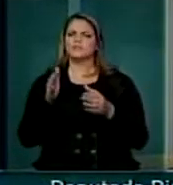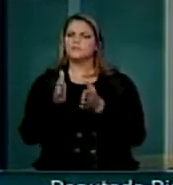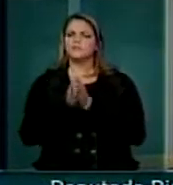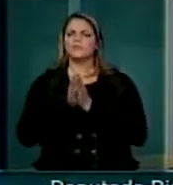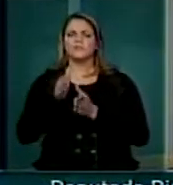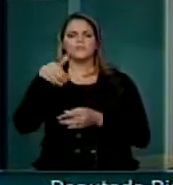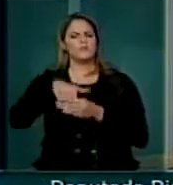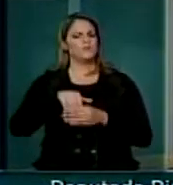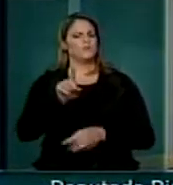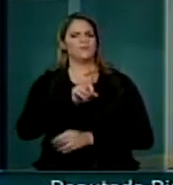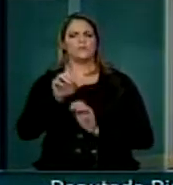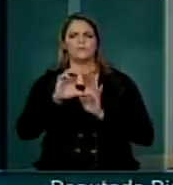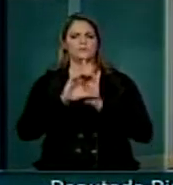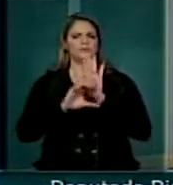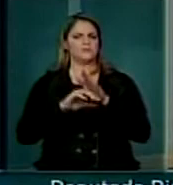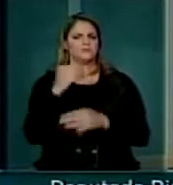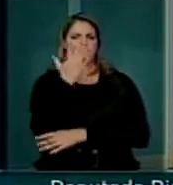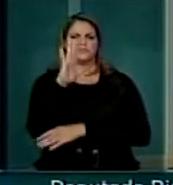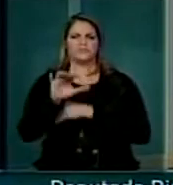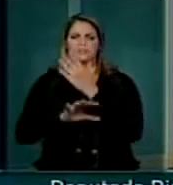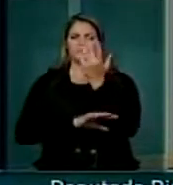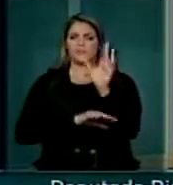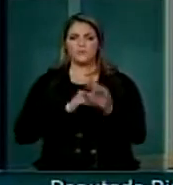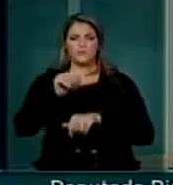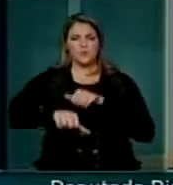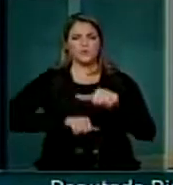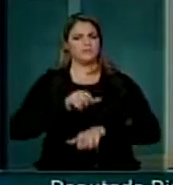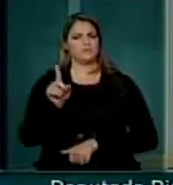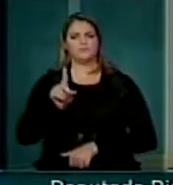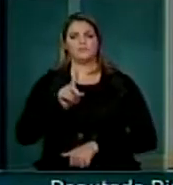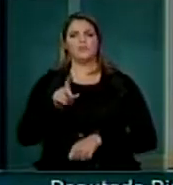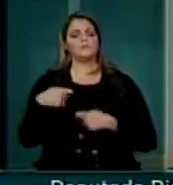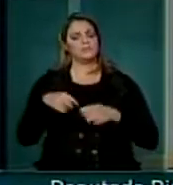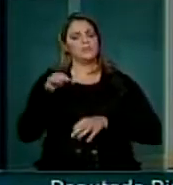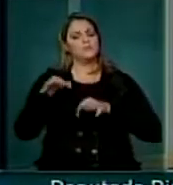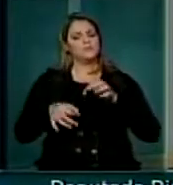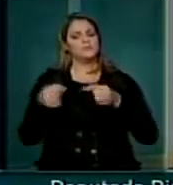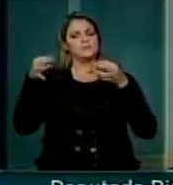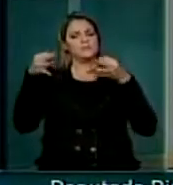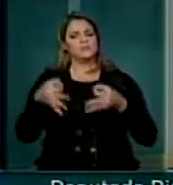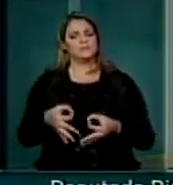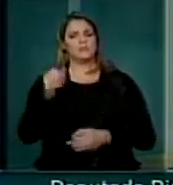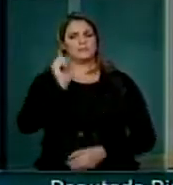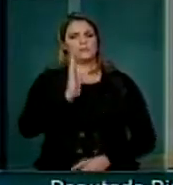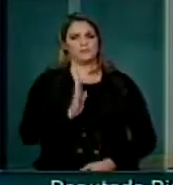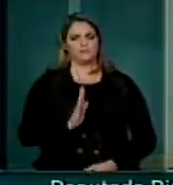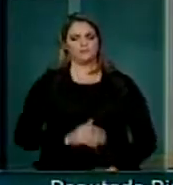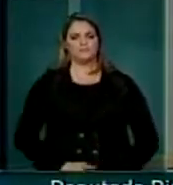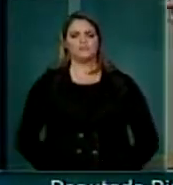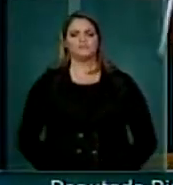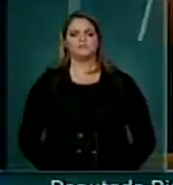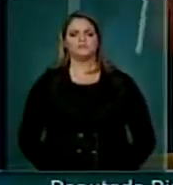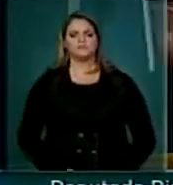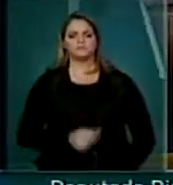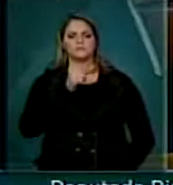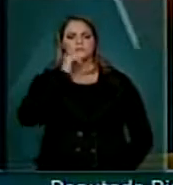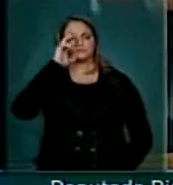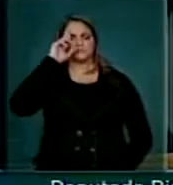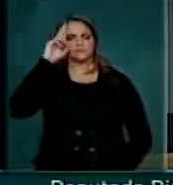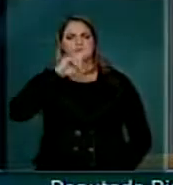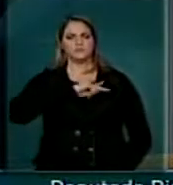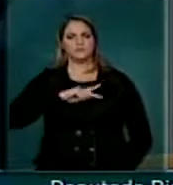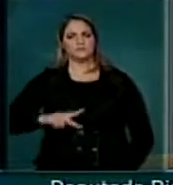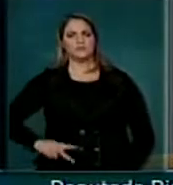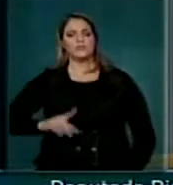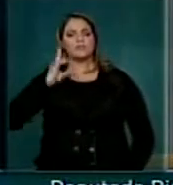Florestal, pois assim estaremos fazendo justiça ao nosso país. Senhor presidente, senhoras deputadas, senhores